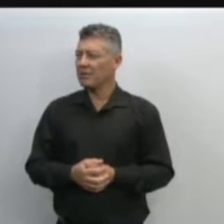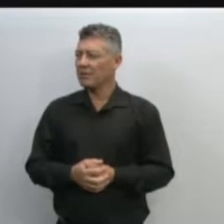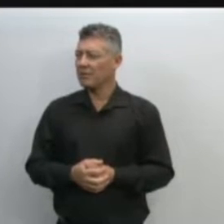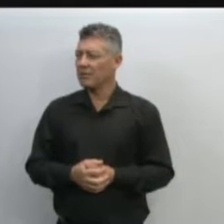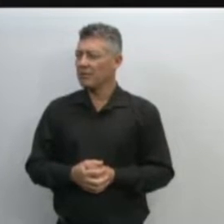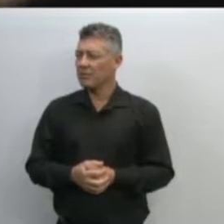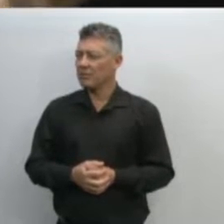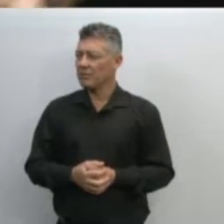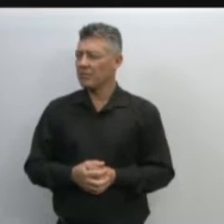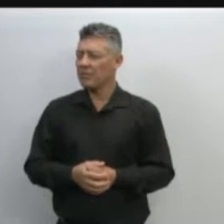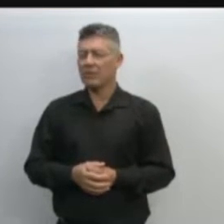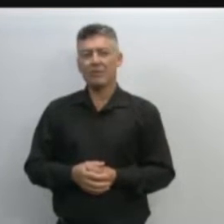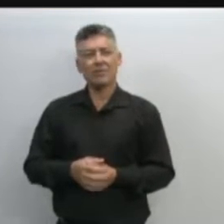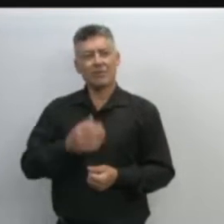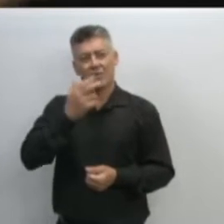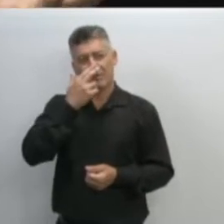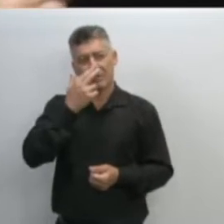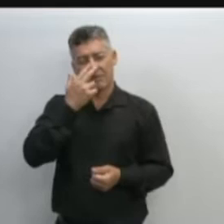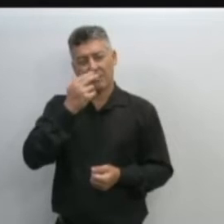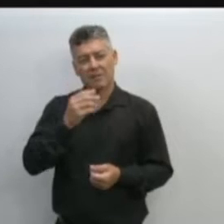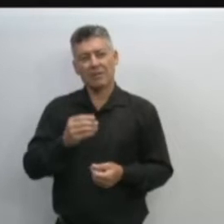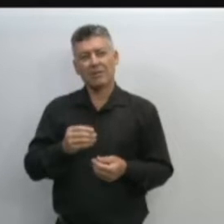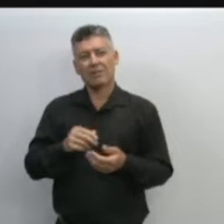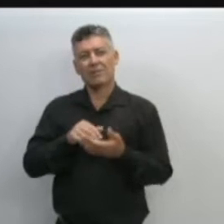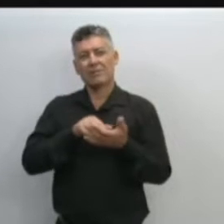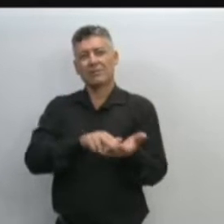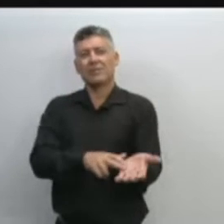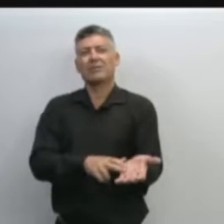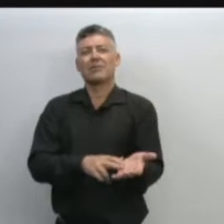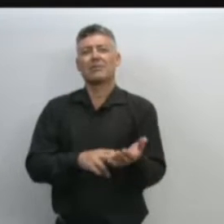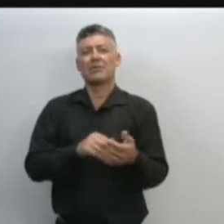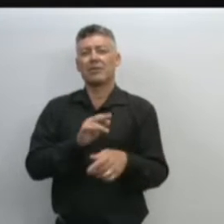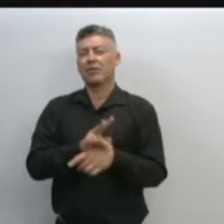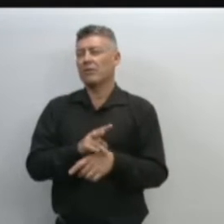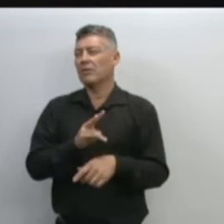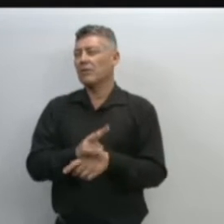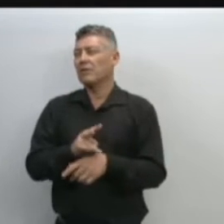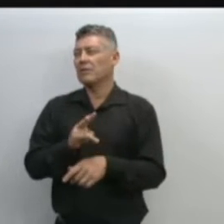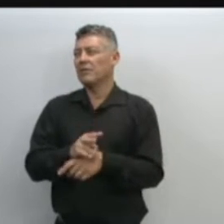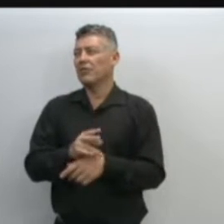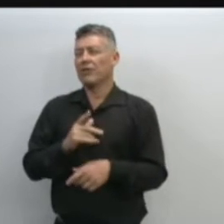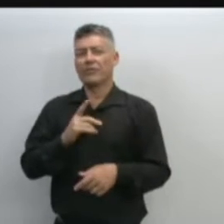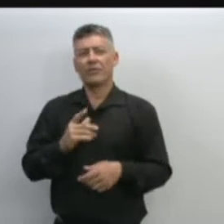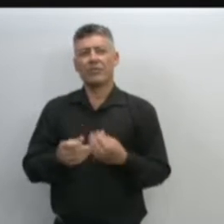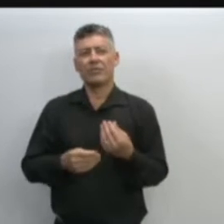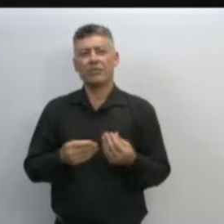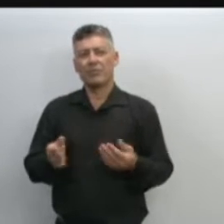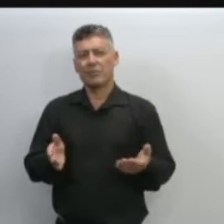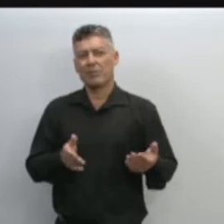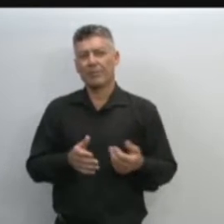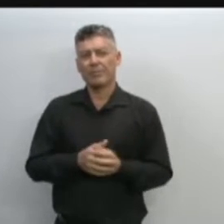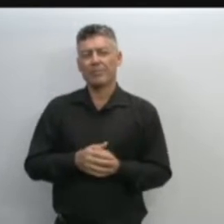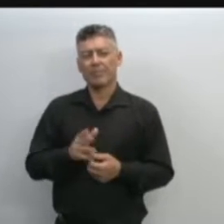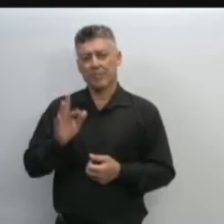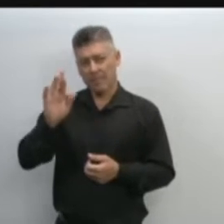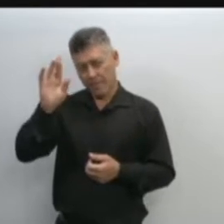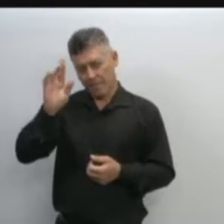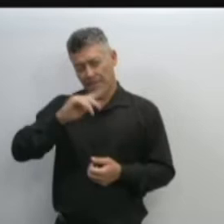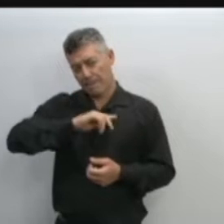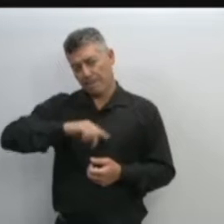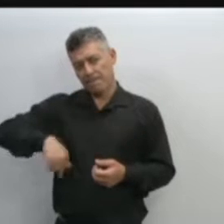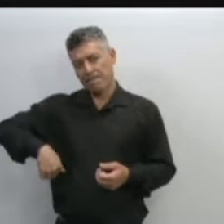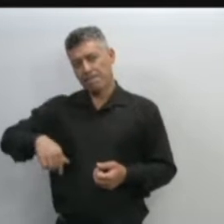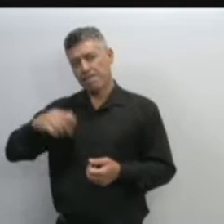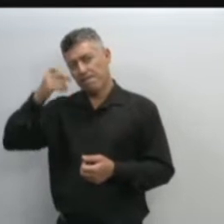e destinamos esses recursos para esses abrigos, que deveria ser de responsabilidade do governo